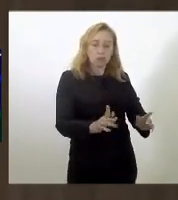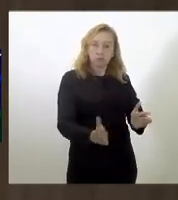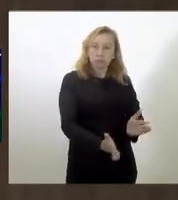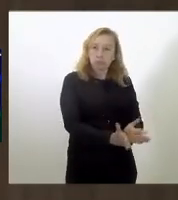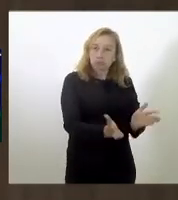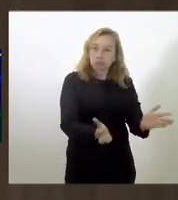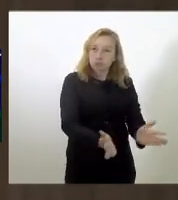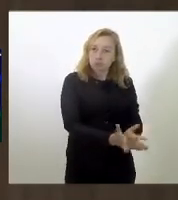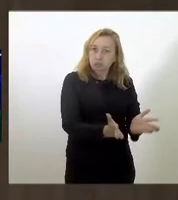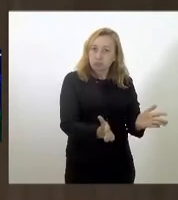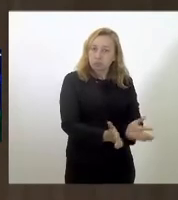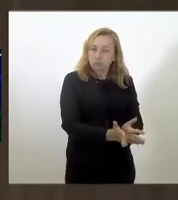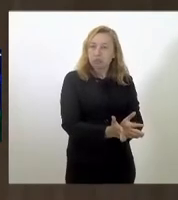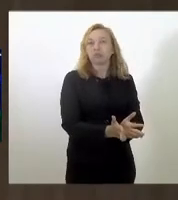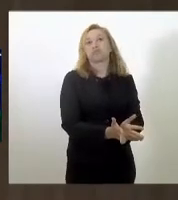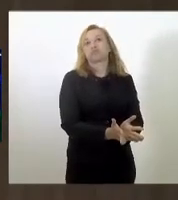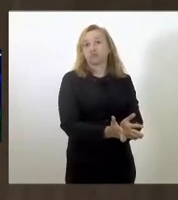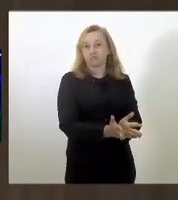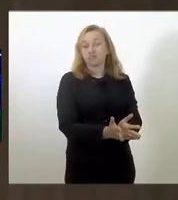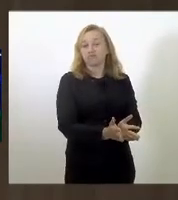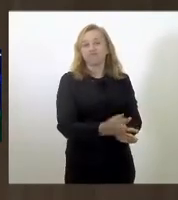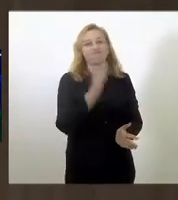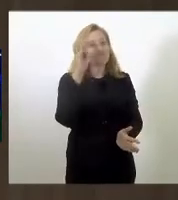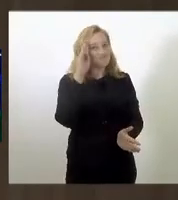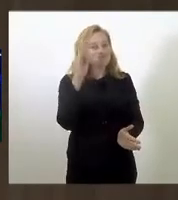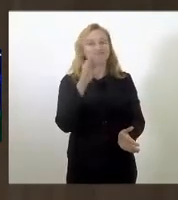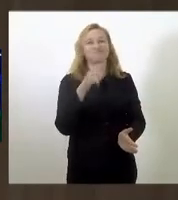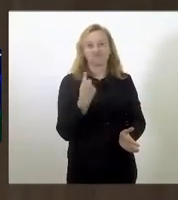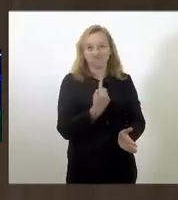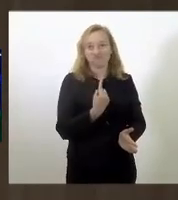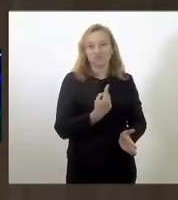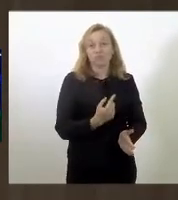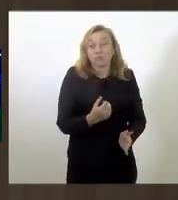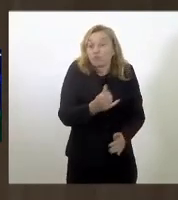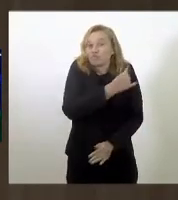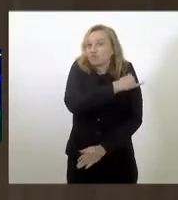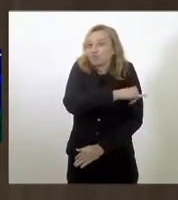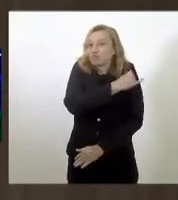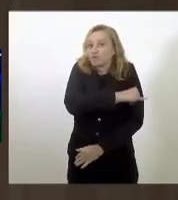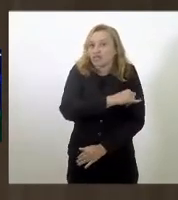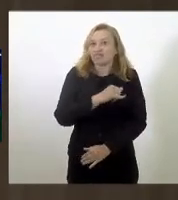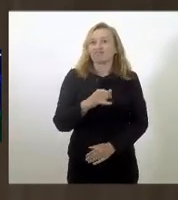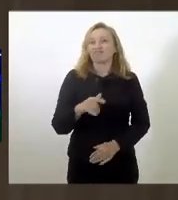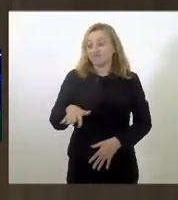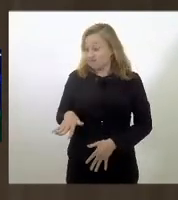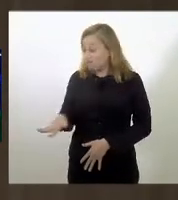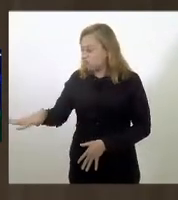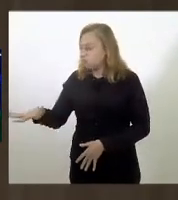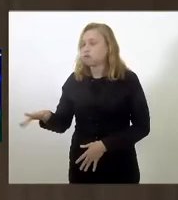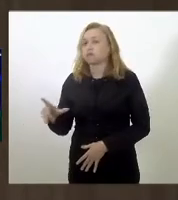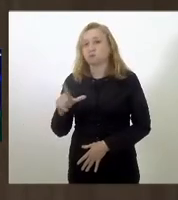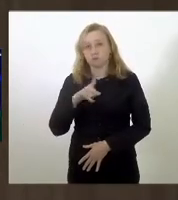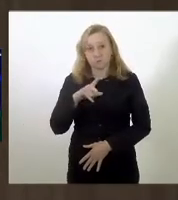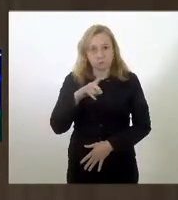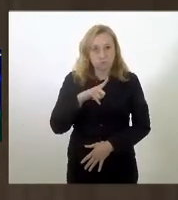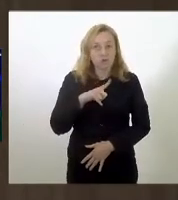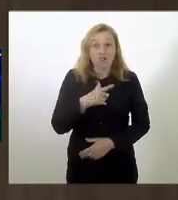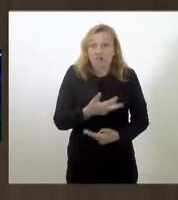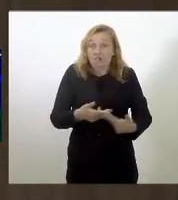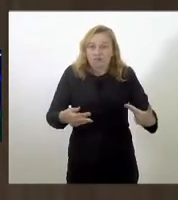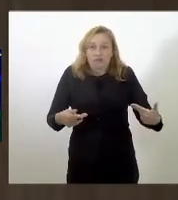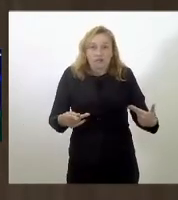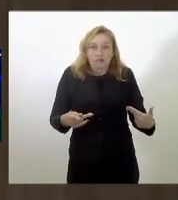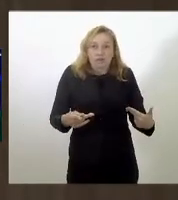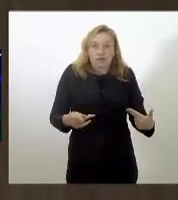carente, para a gente é fundamental. O Rio de Janeiro tem muita favela, tem muita gente,